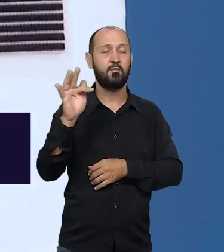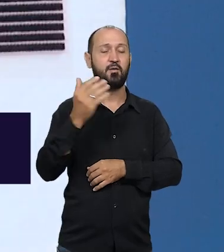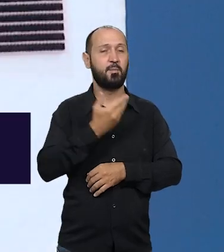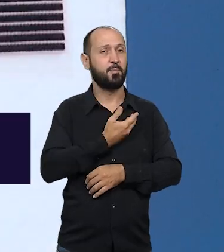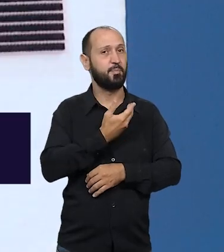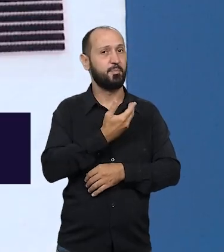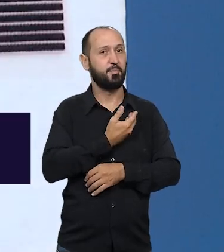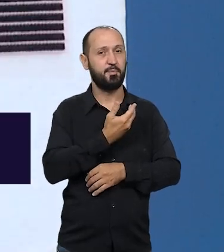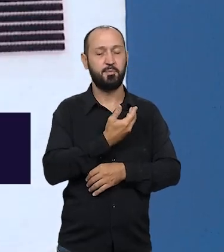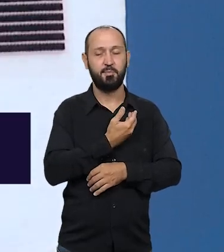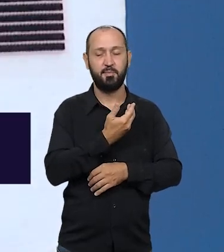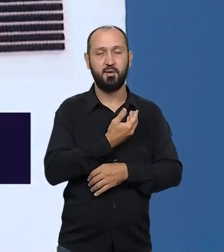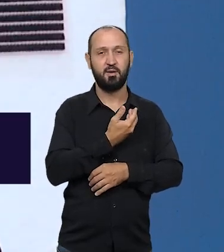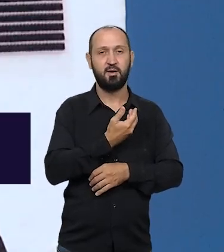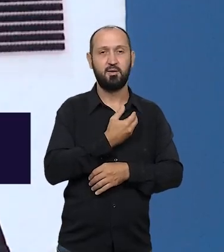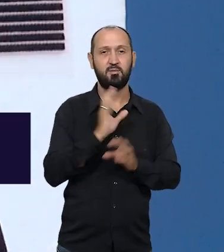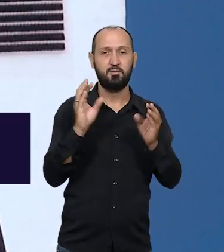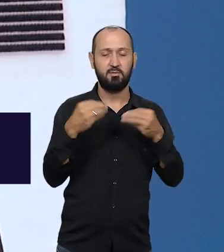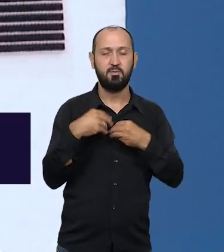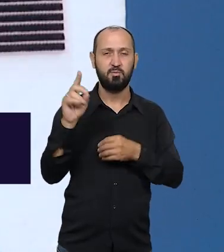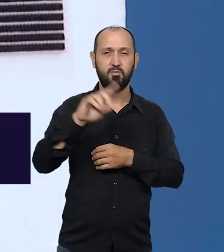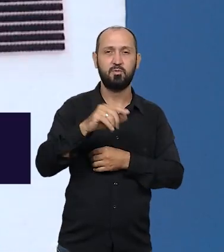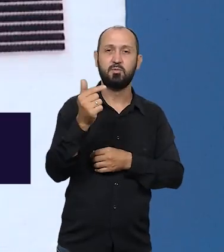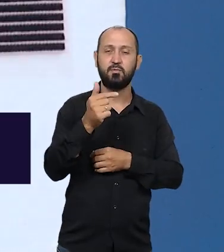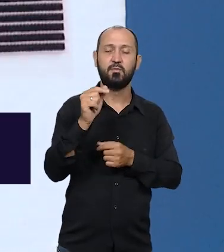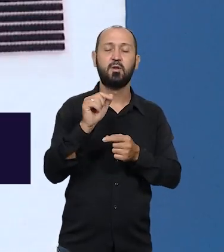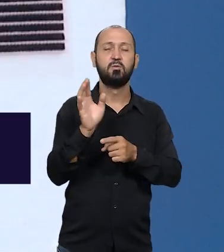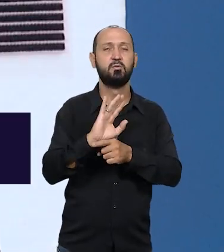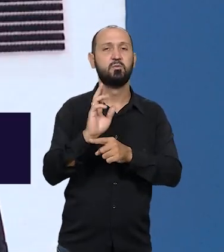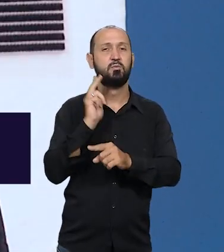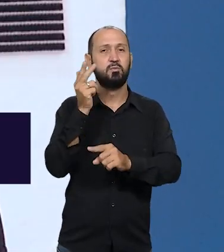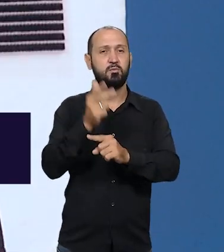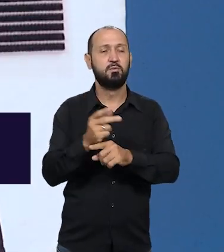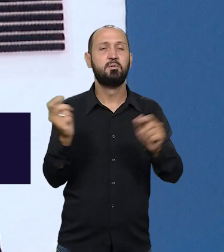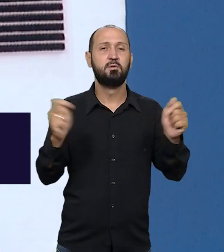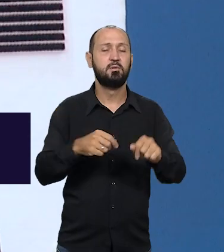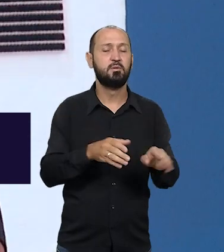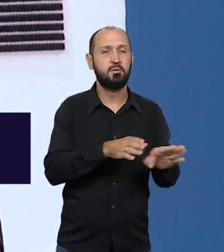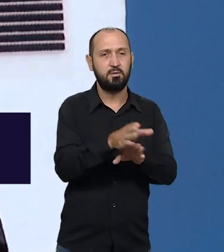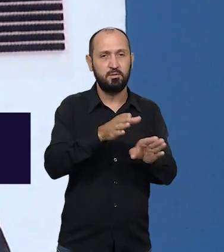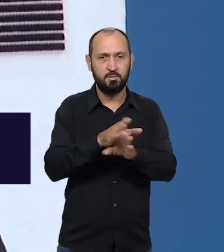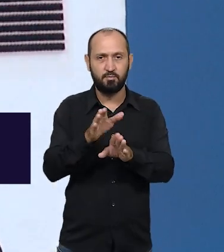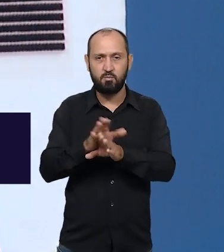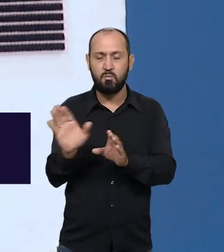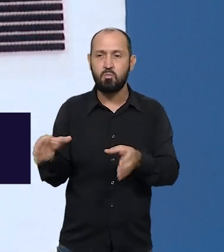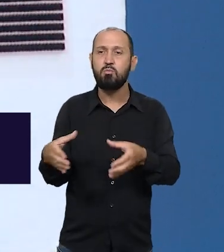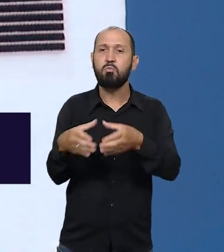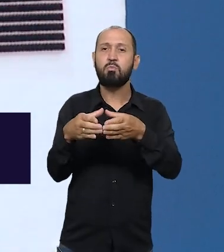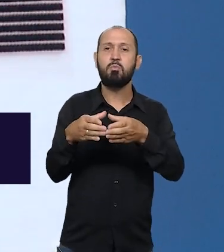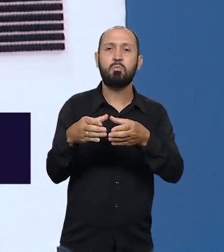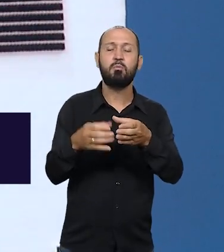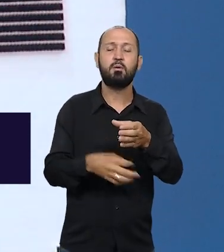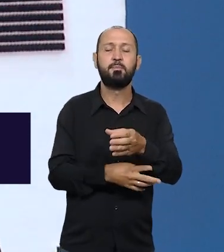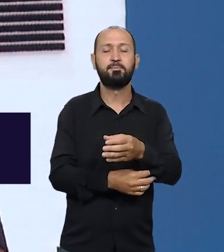agora, um vídeo institucional capacitando toda a nossa equipe, digamos assim, da polícia e já deixando isso disponível para outras instituições. E quem